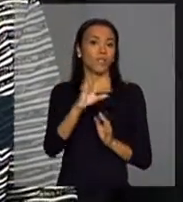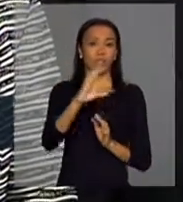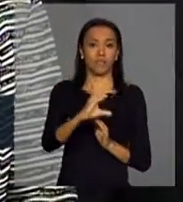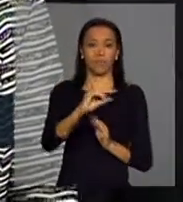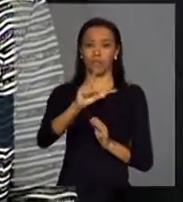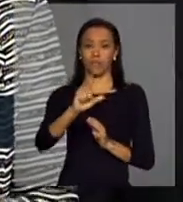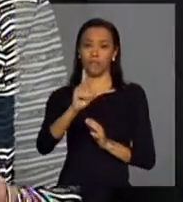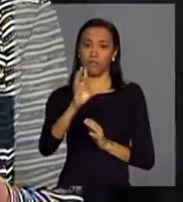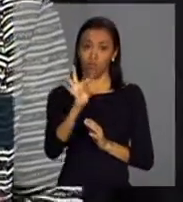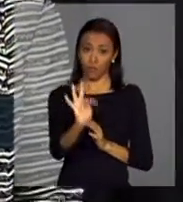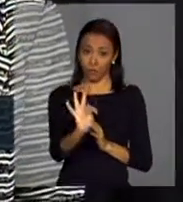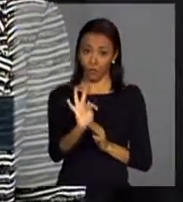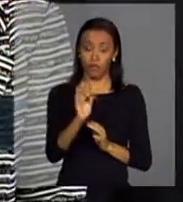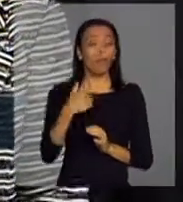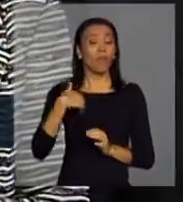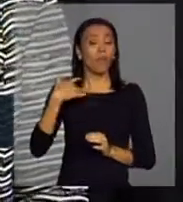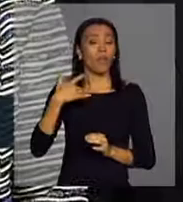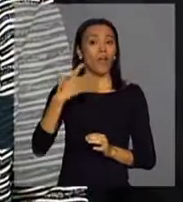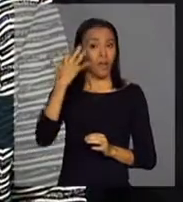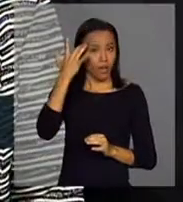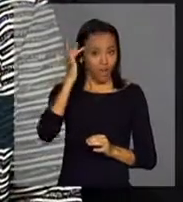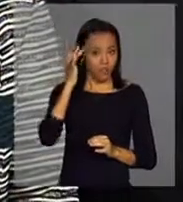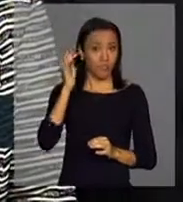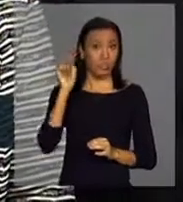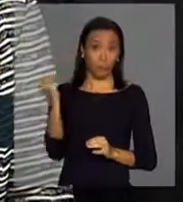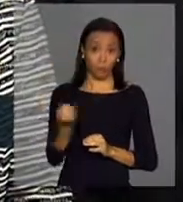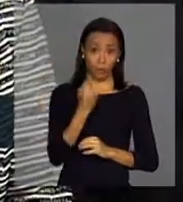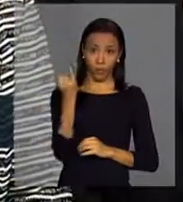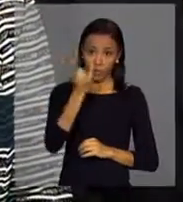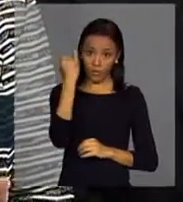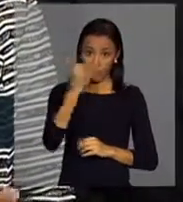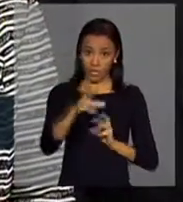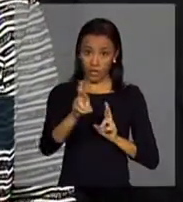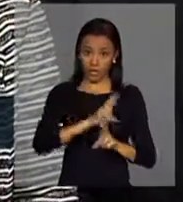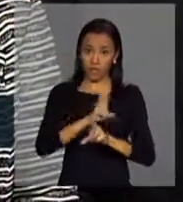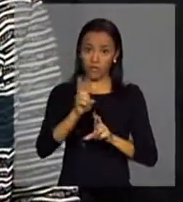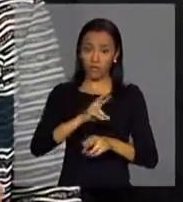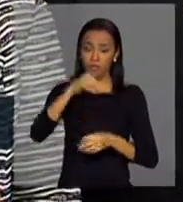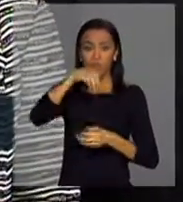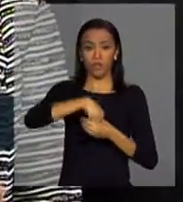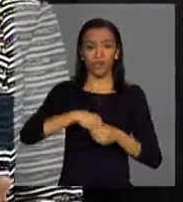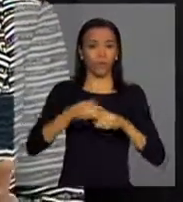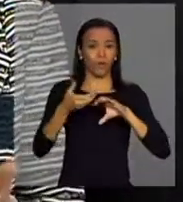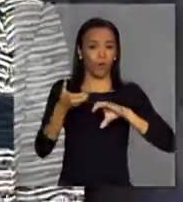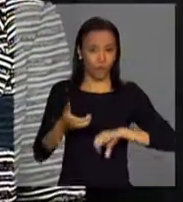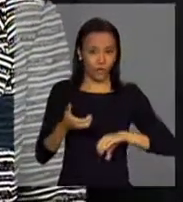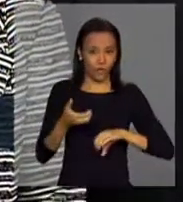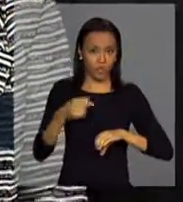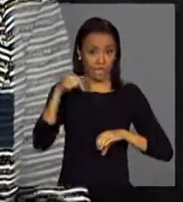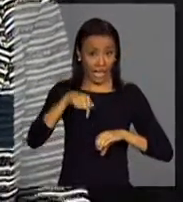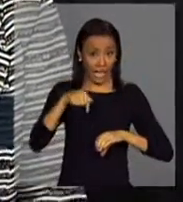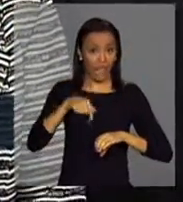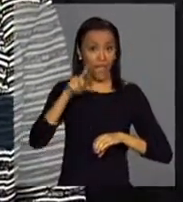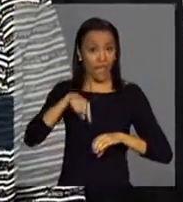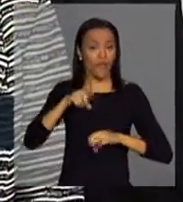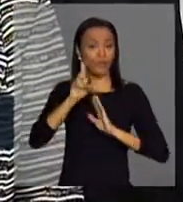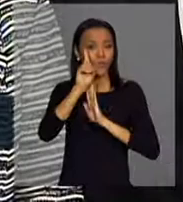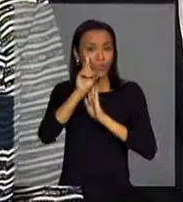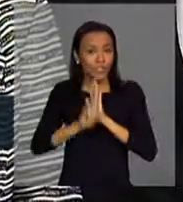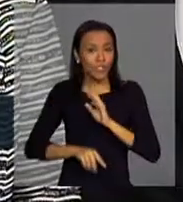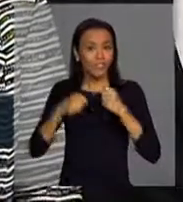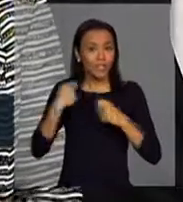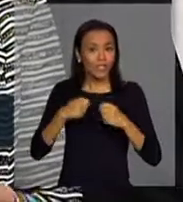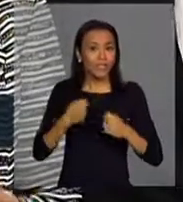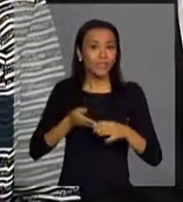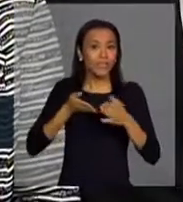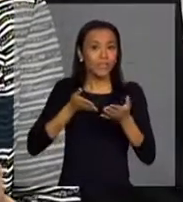faz essa entrega, acha importante essa relação com o Congresso, que é a casa onde esses direitos têm que ser